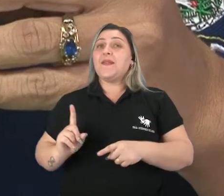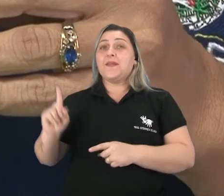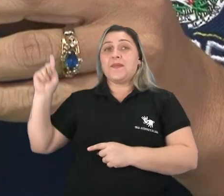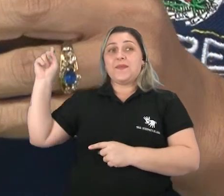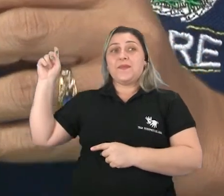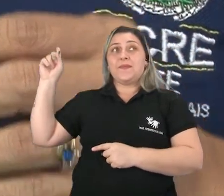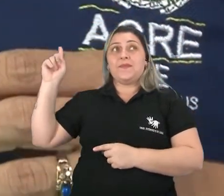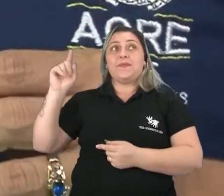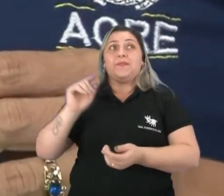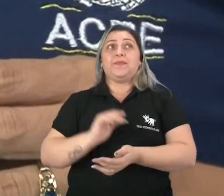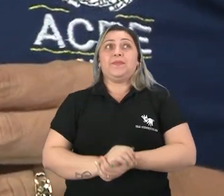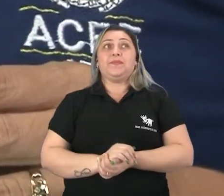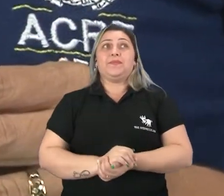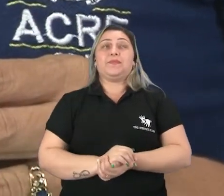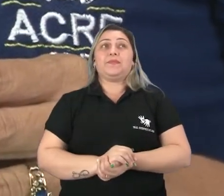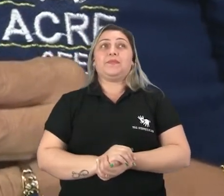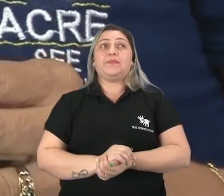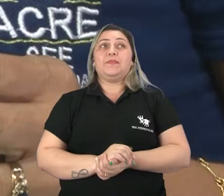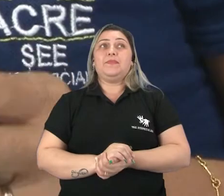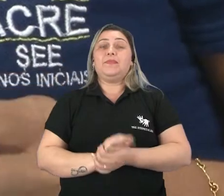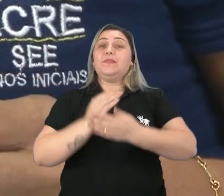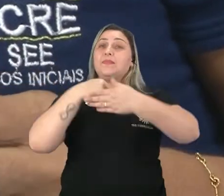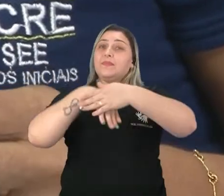enche um